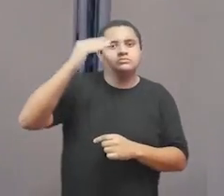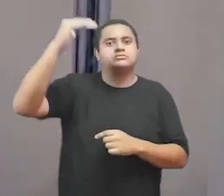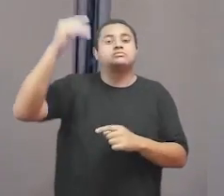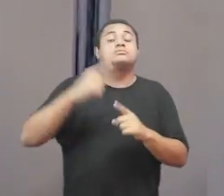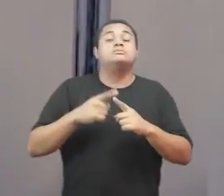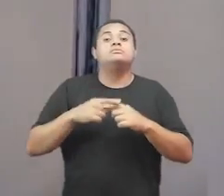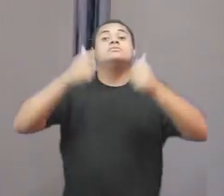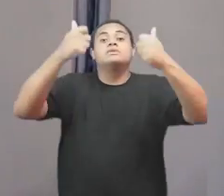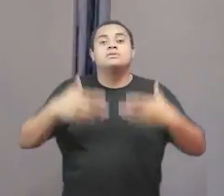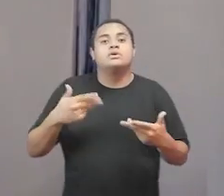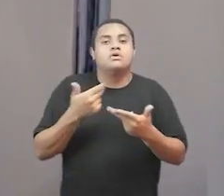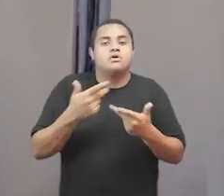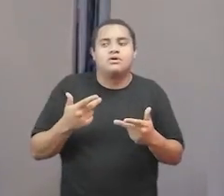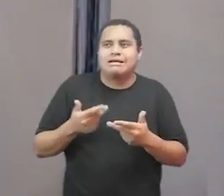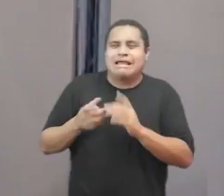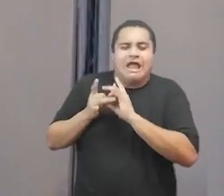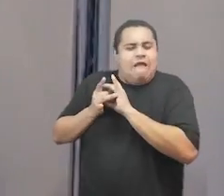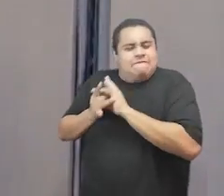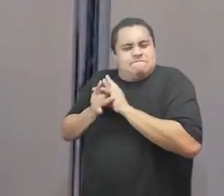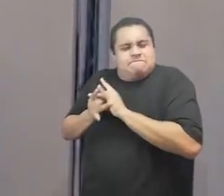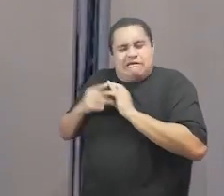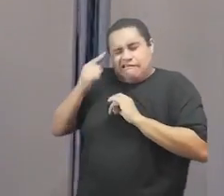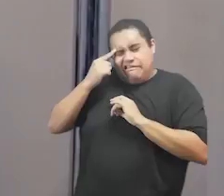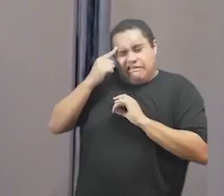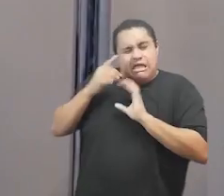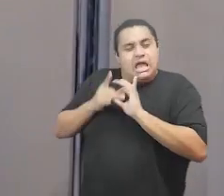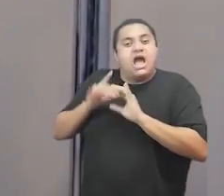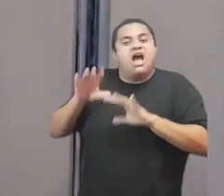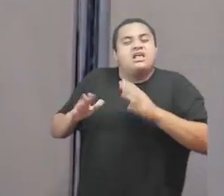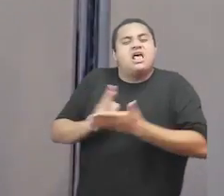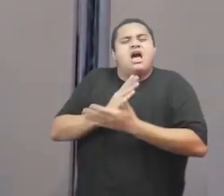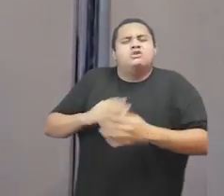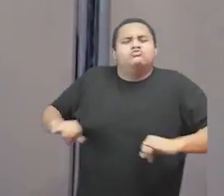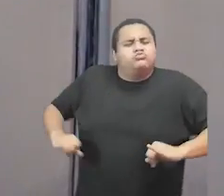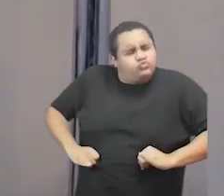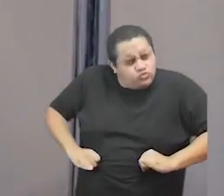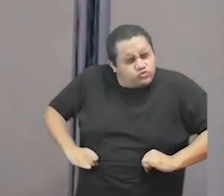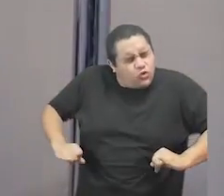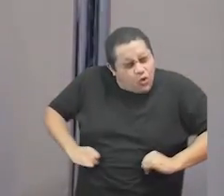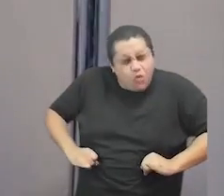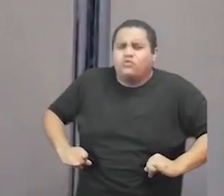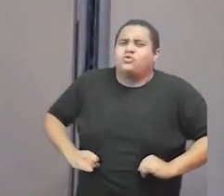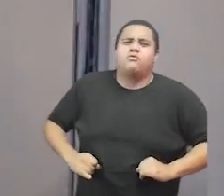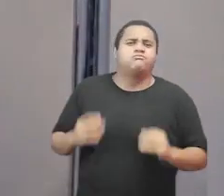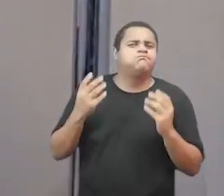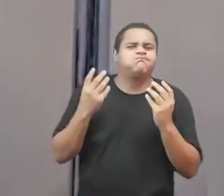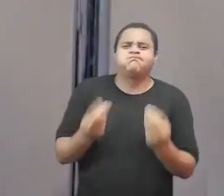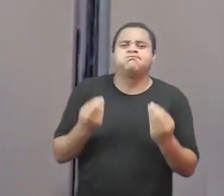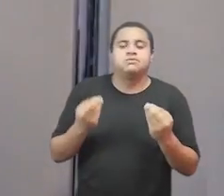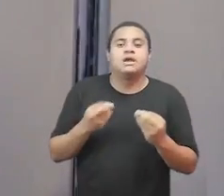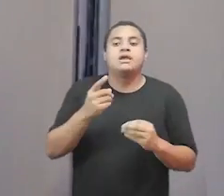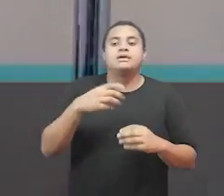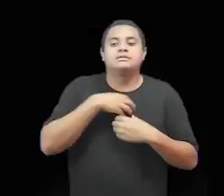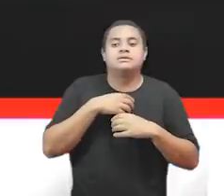com um cara que prega que o apego a alguma coisa é o maior motivo de sofrimento da humanidade. Ele ficou famoso como desapegado. E